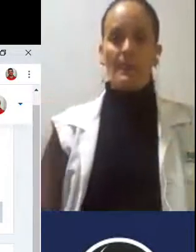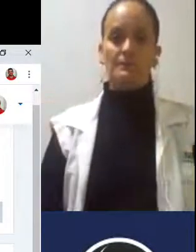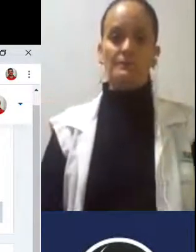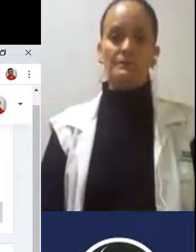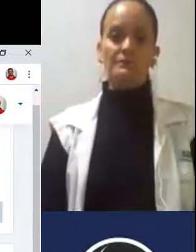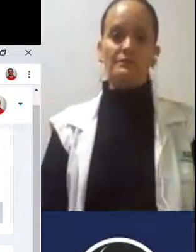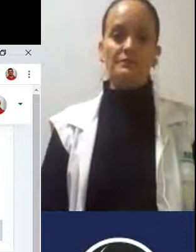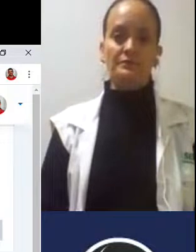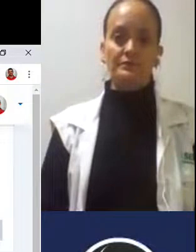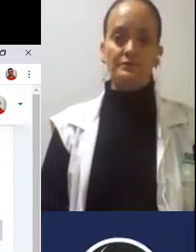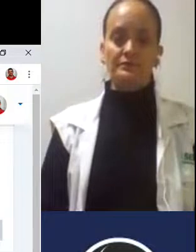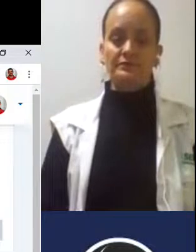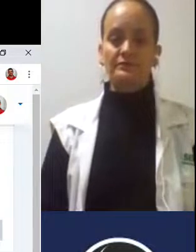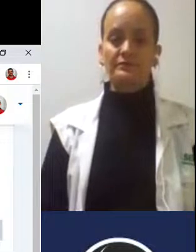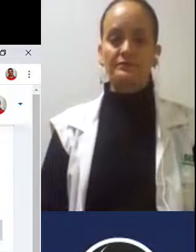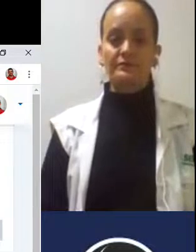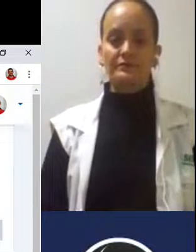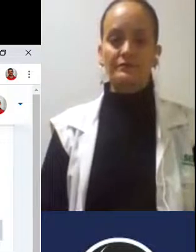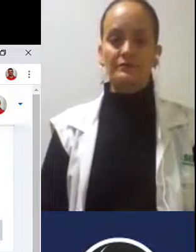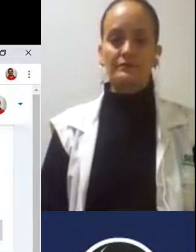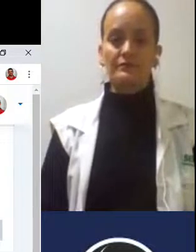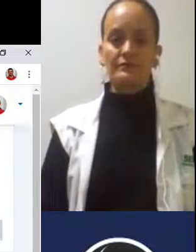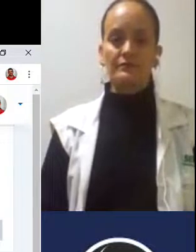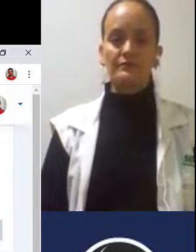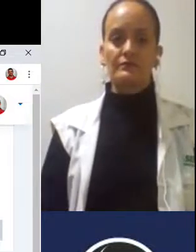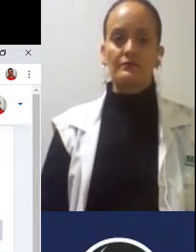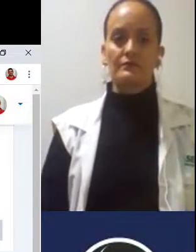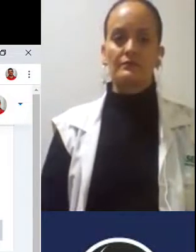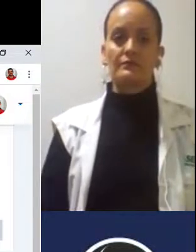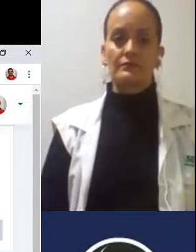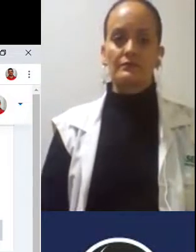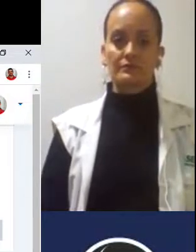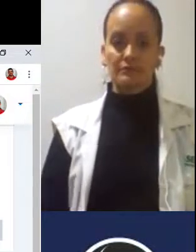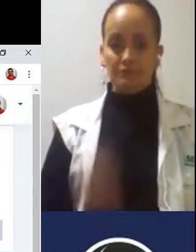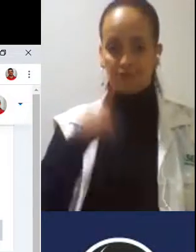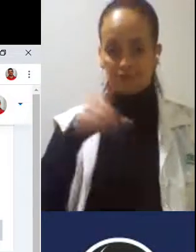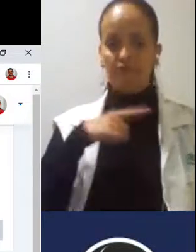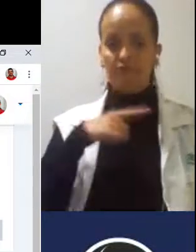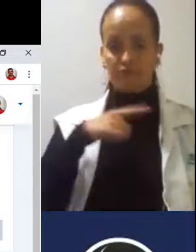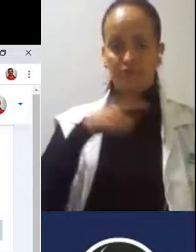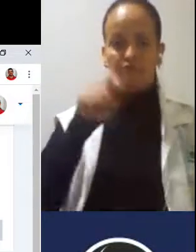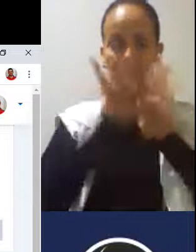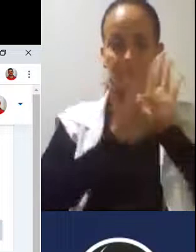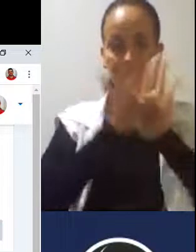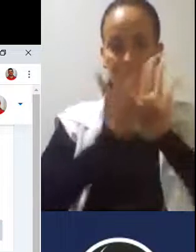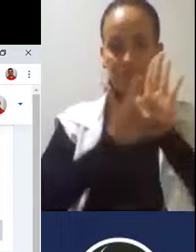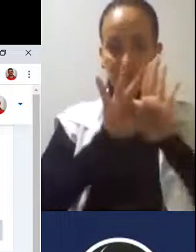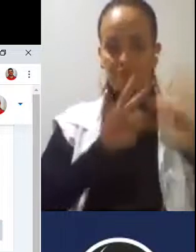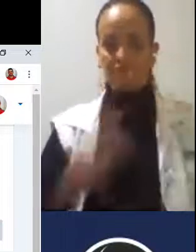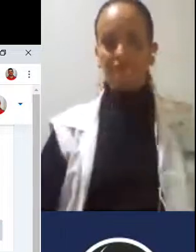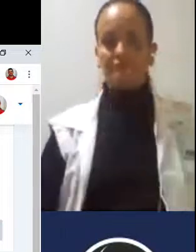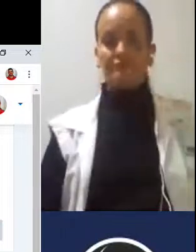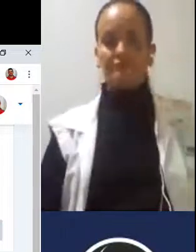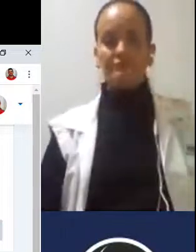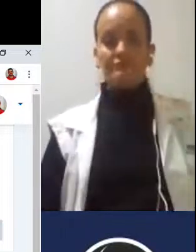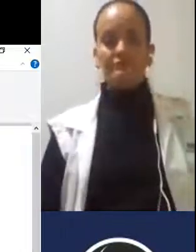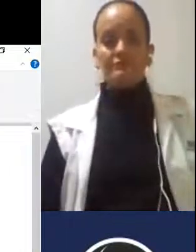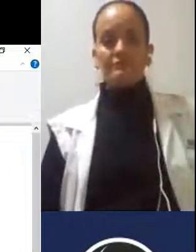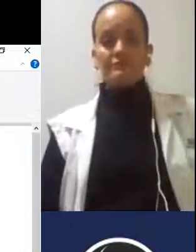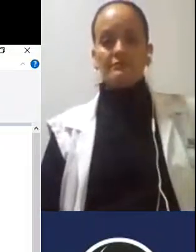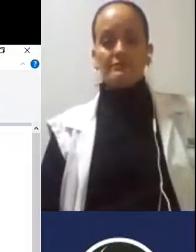simbolizar isso para a gente. É isso mesmo, ó. Tensão, corrente e resistência, tranquilo? Então, a primeira lei de Ohm, ela